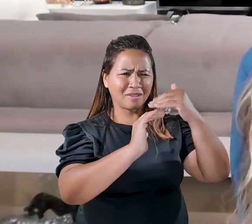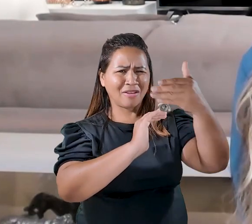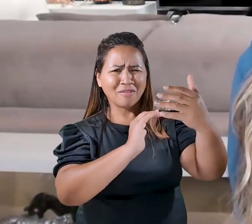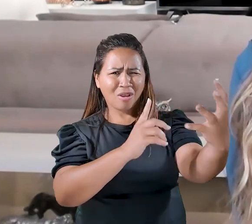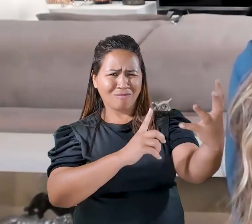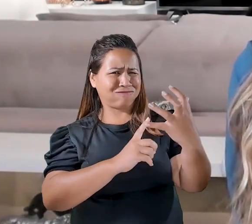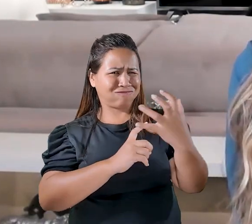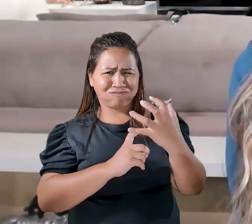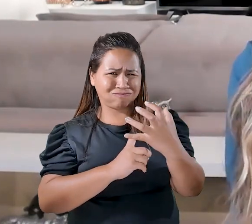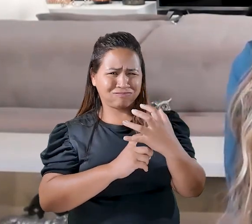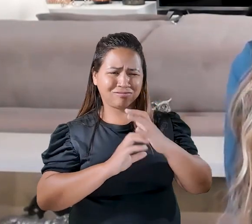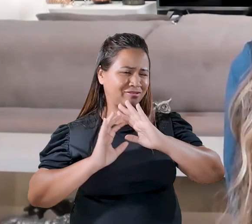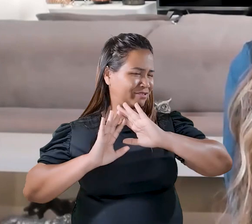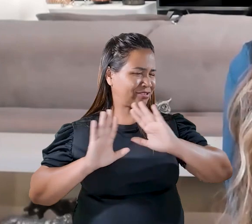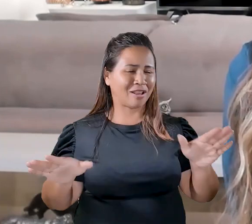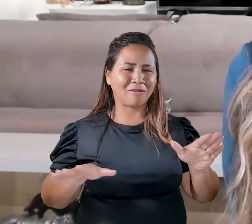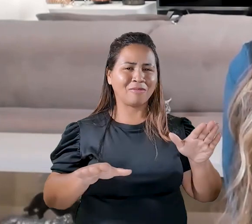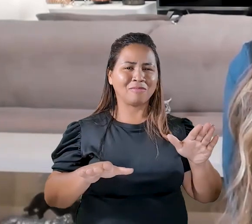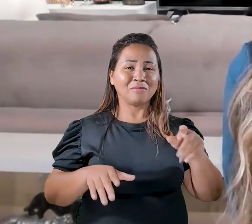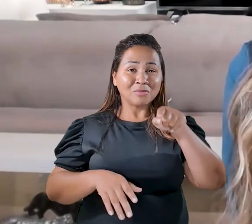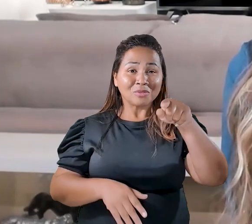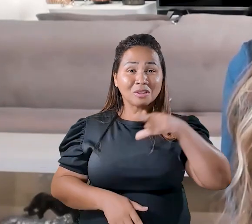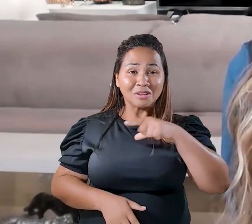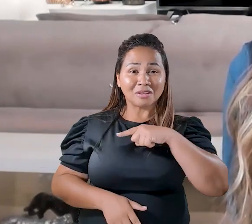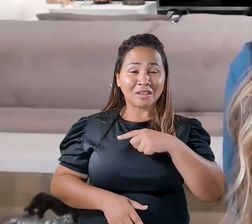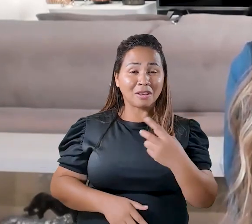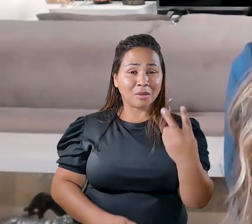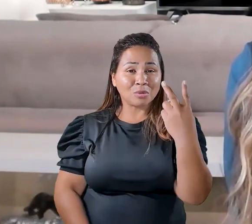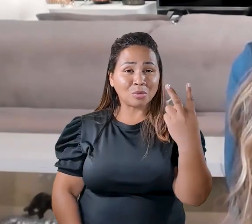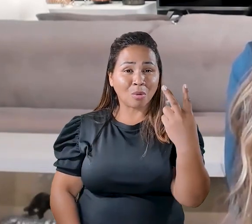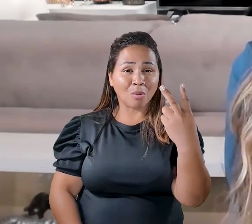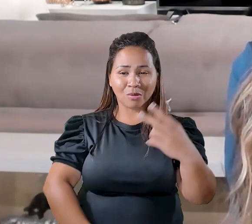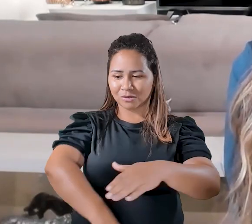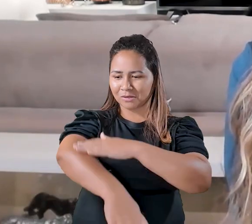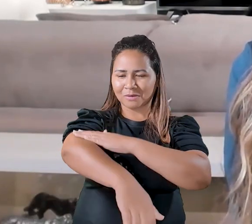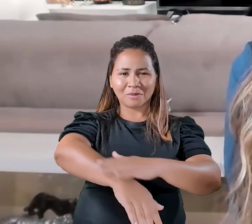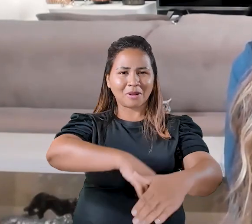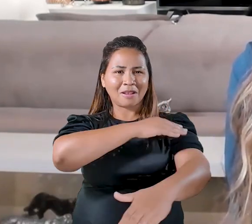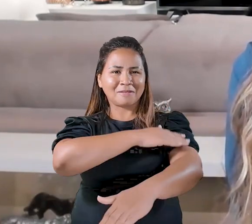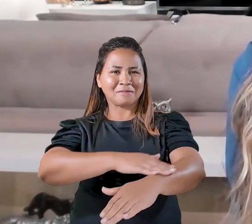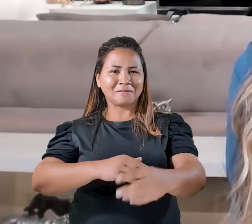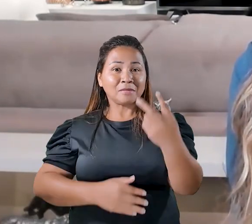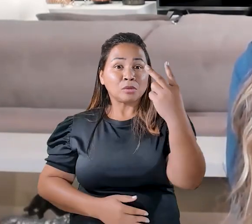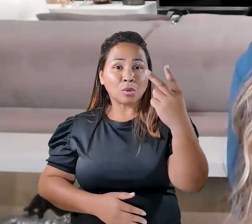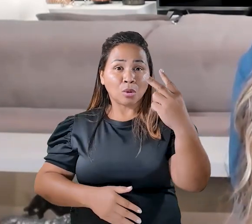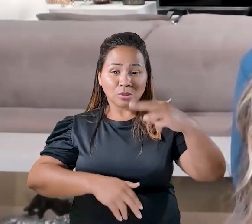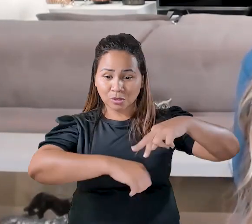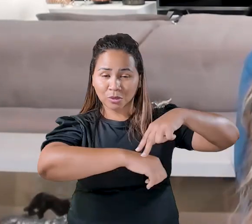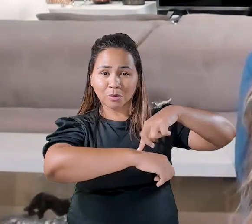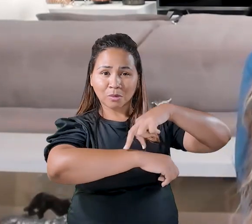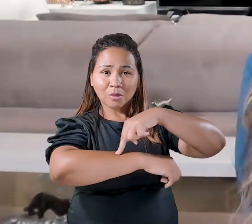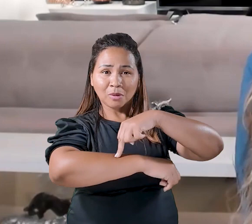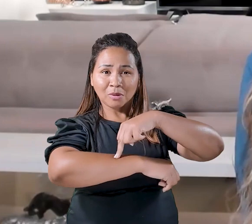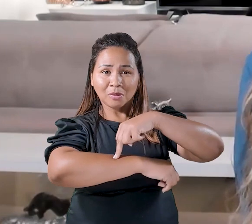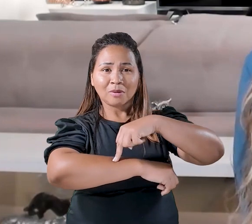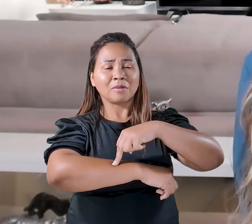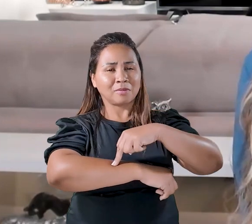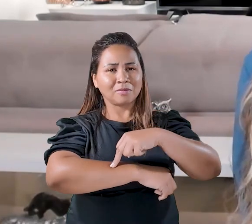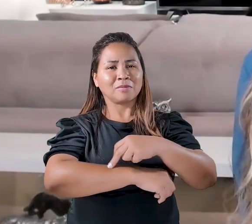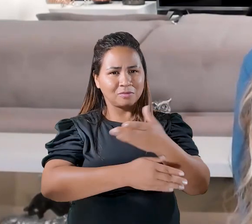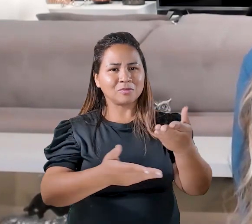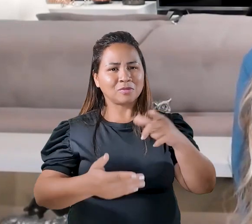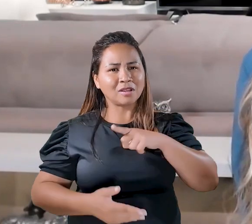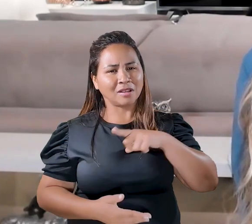Nem você ter dois braços e duas pernas. Como você viu o depoimento do Marcos Rossi aqui.